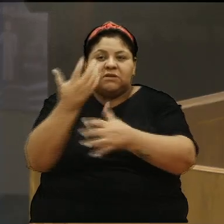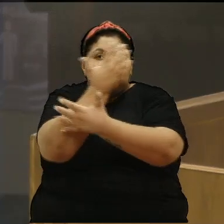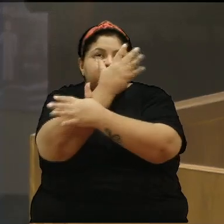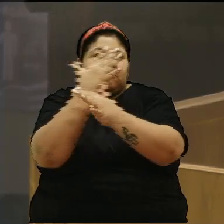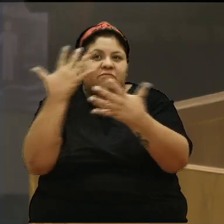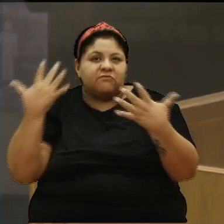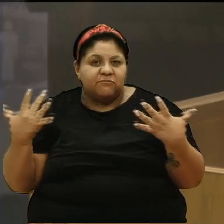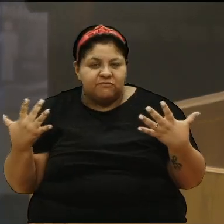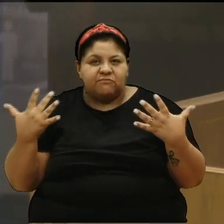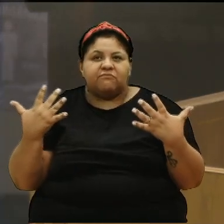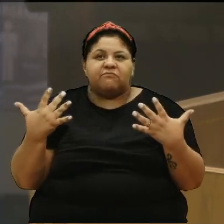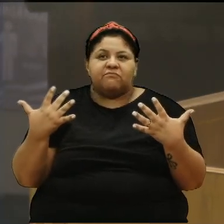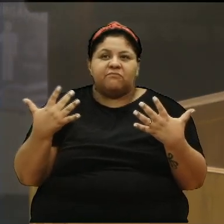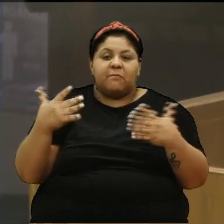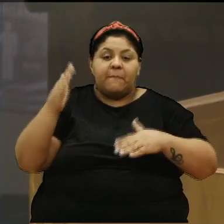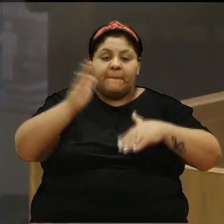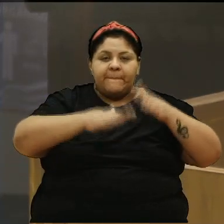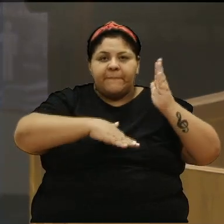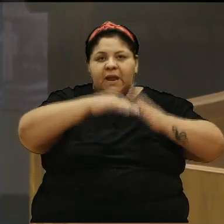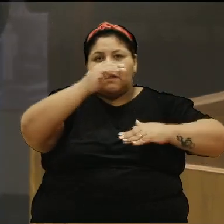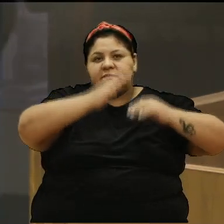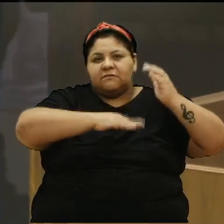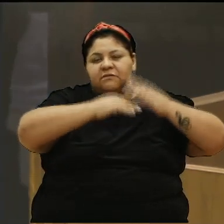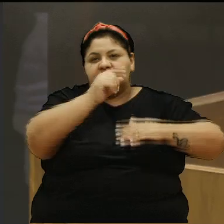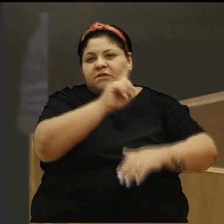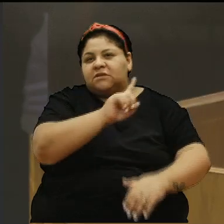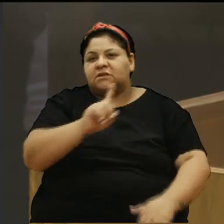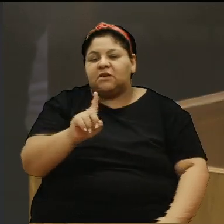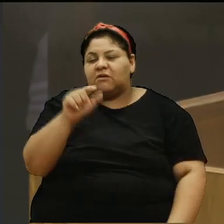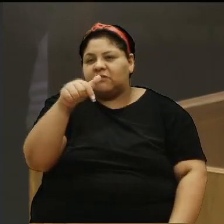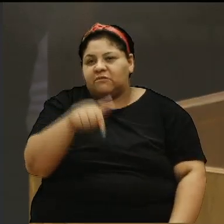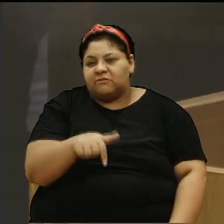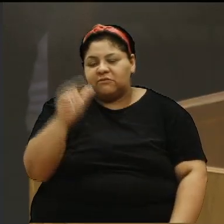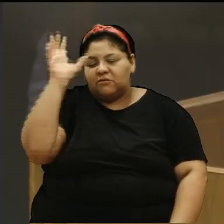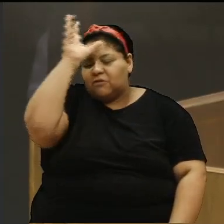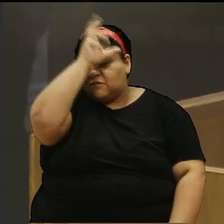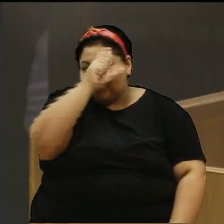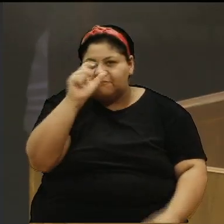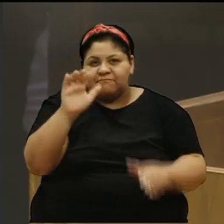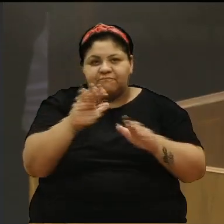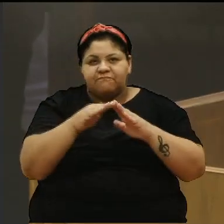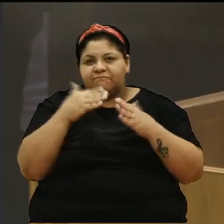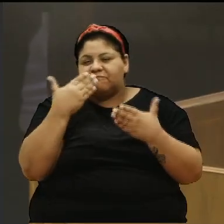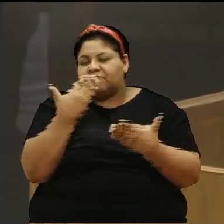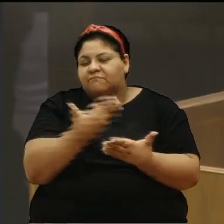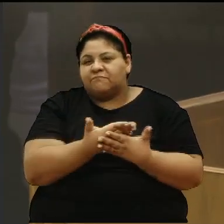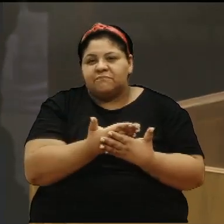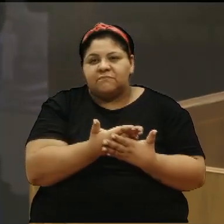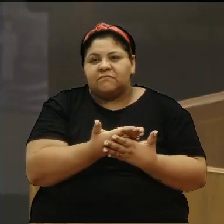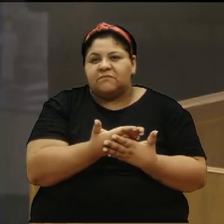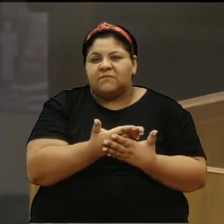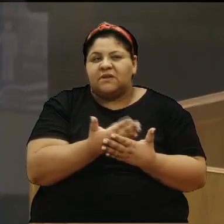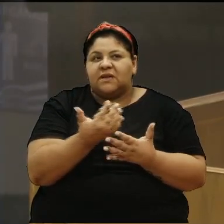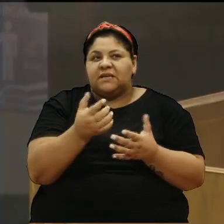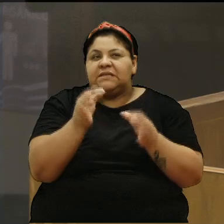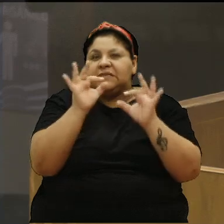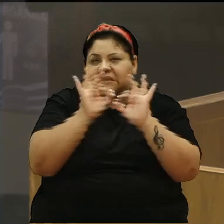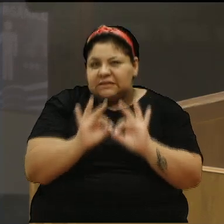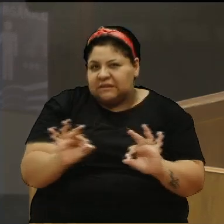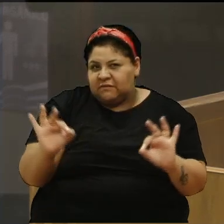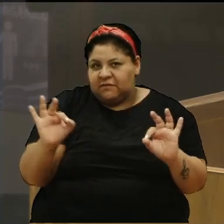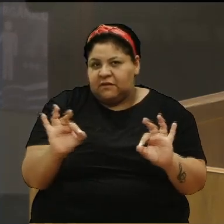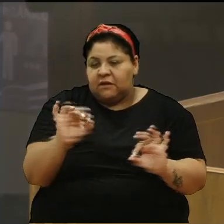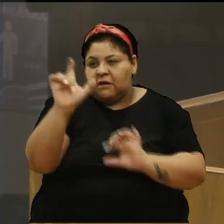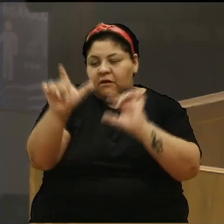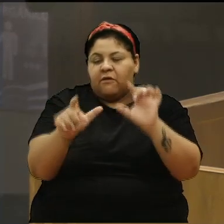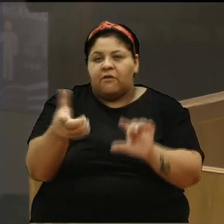uma educação ambiental prática, não aquilo que a gente aprende nas escolas, que é muito parcial. As pessoas